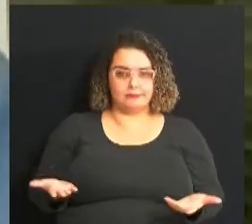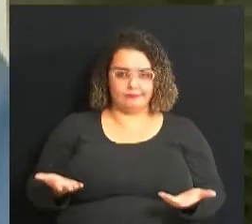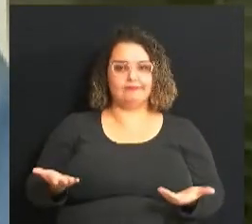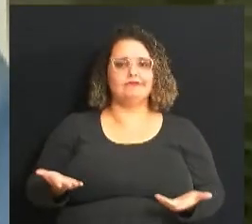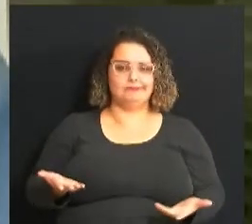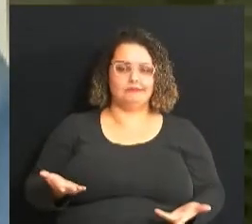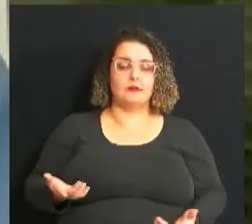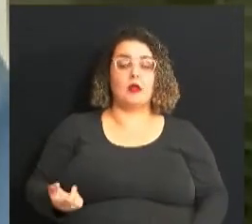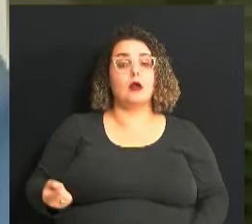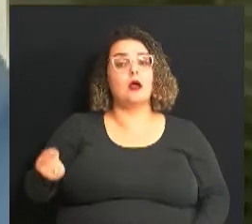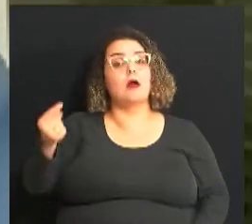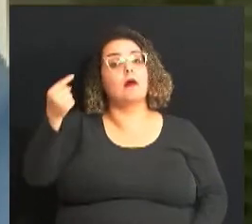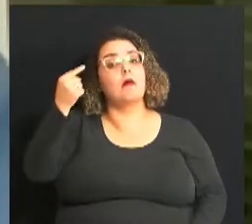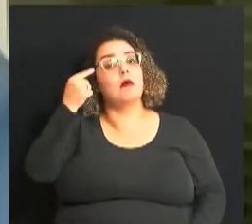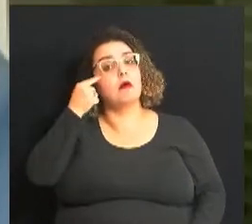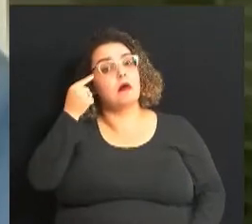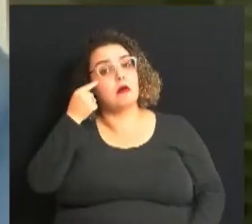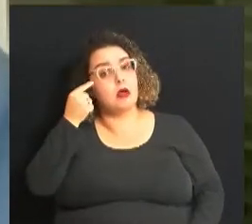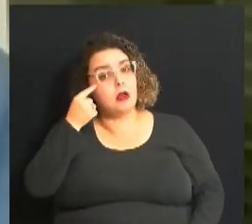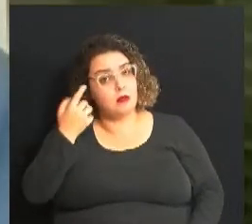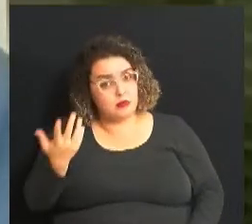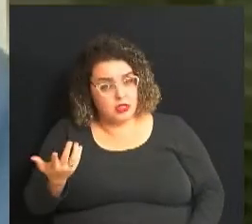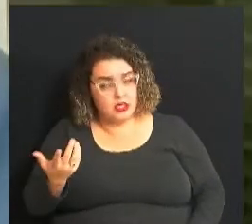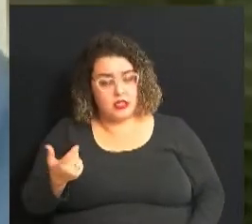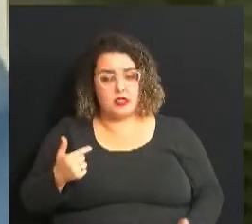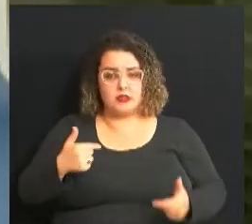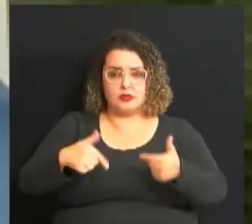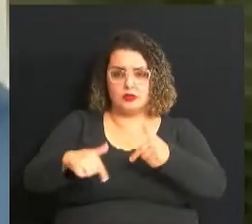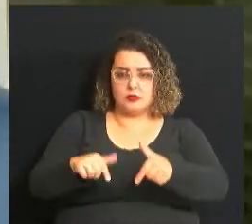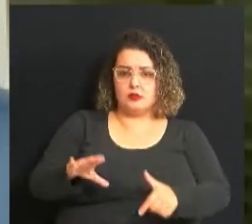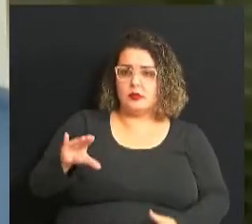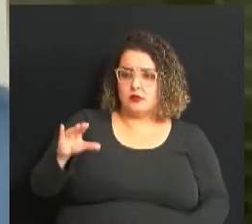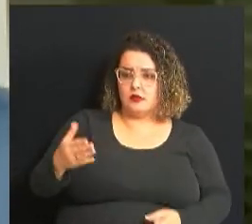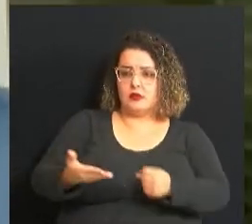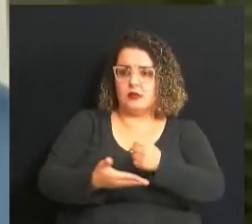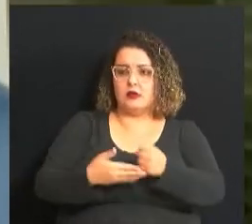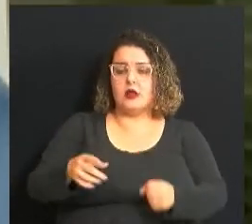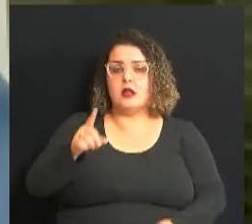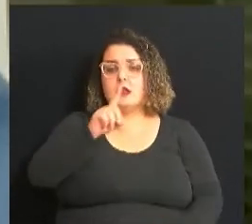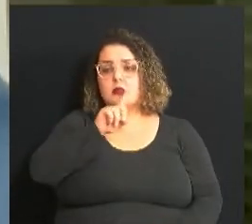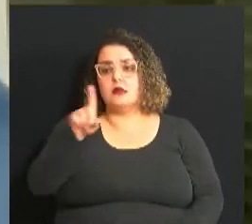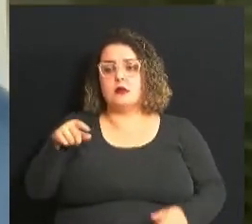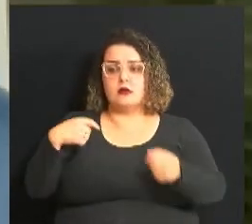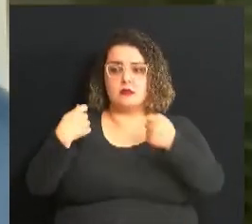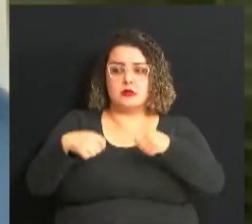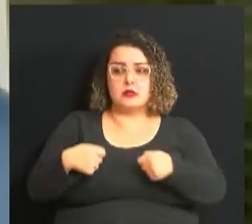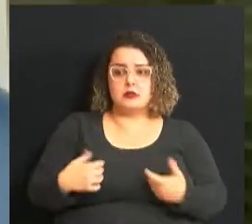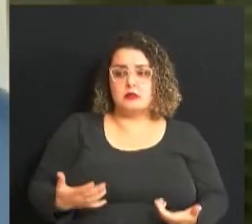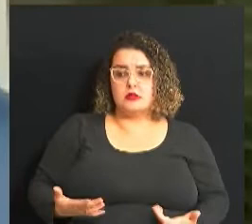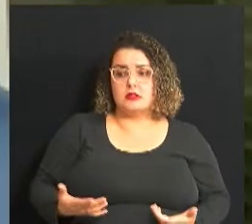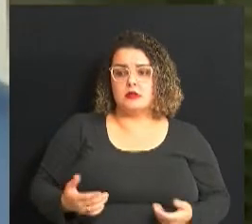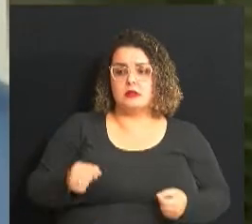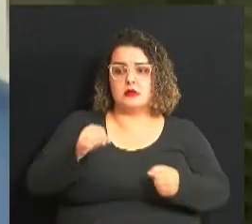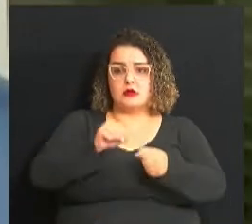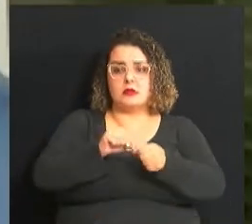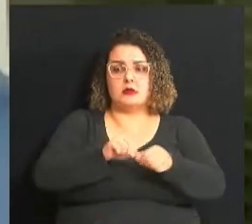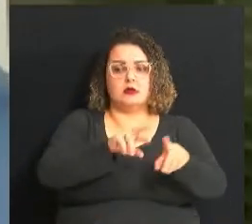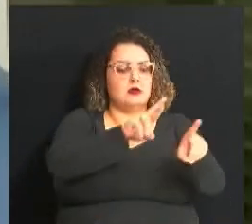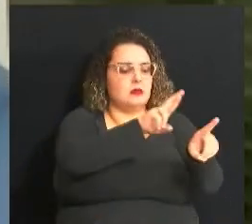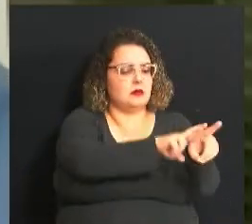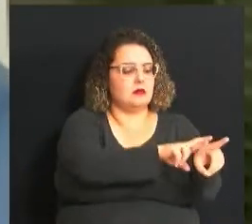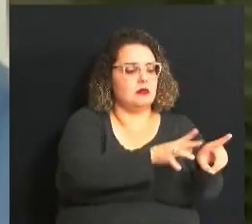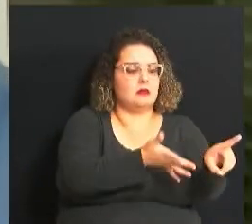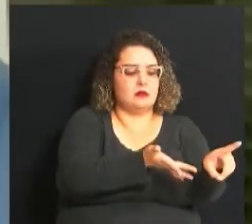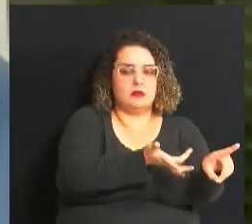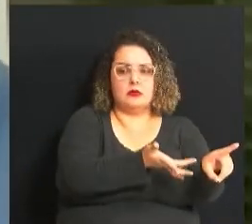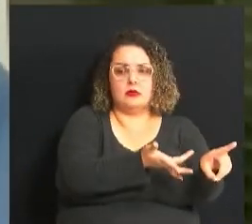se algum trabalho científico bem embasado fala não precisa mais fazer toque prostático. Os homens vão